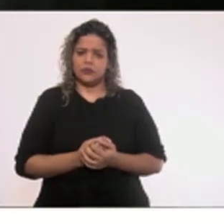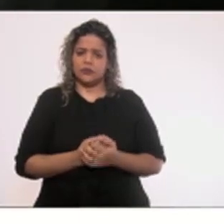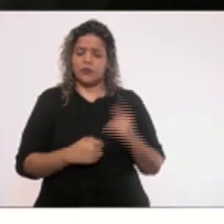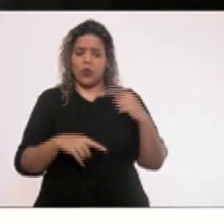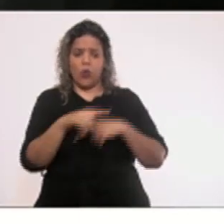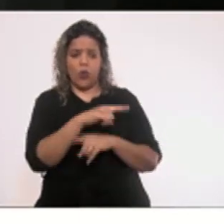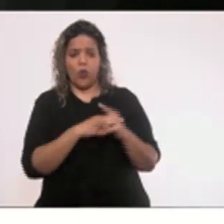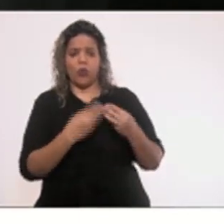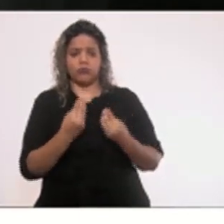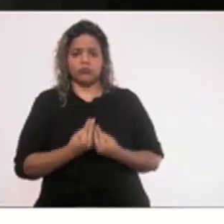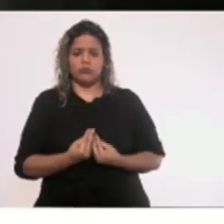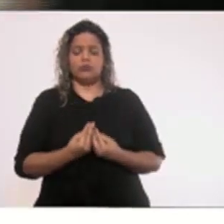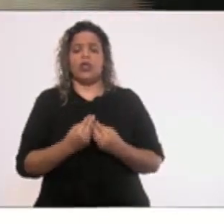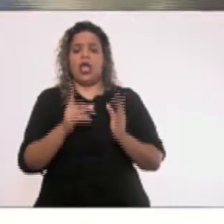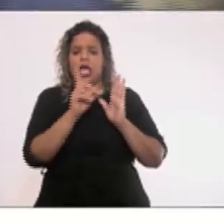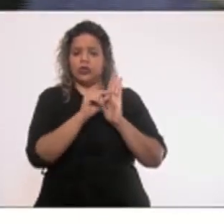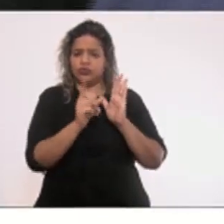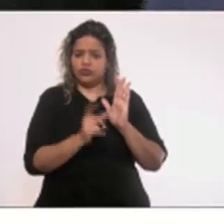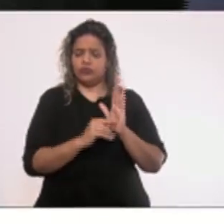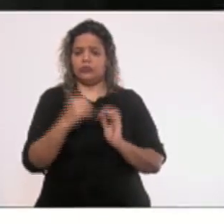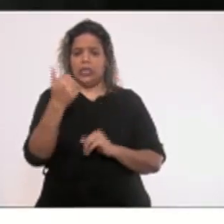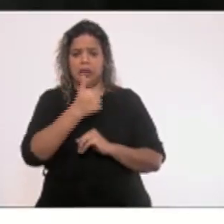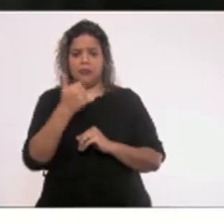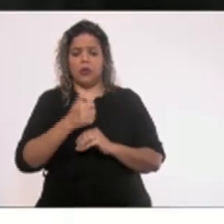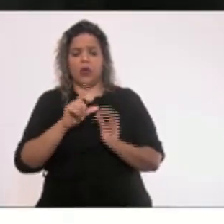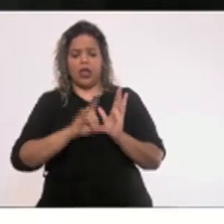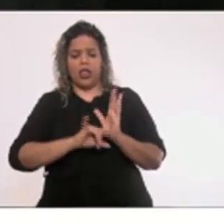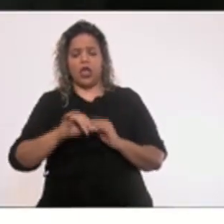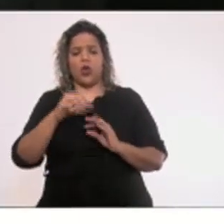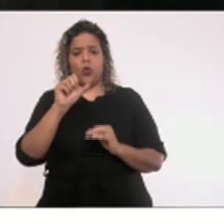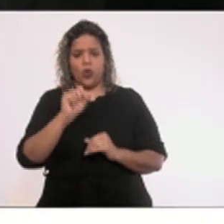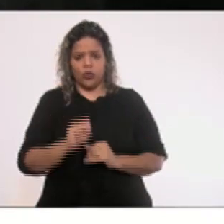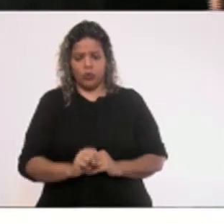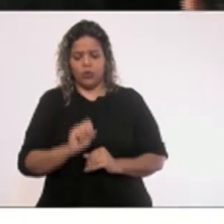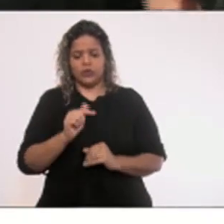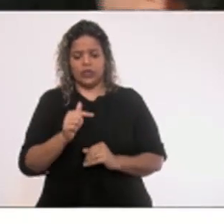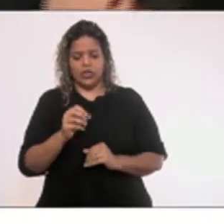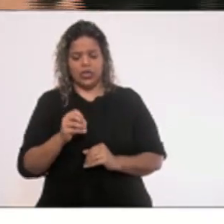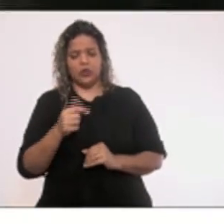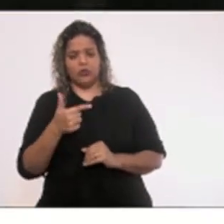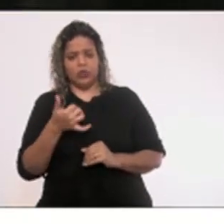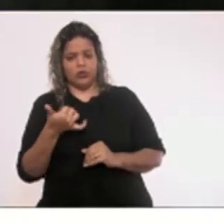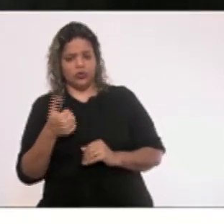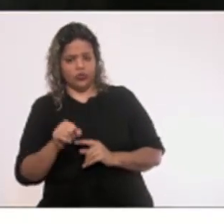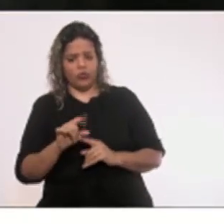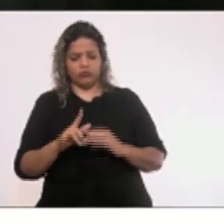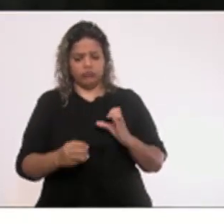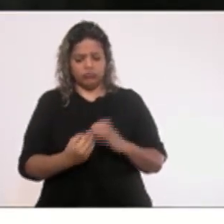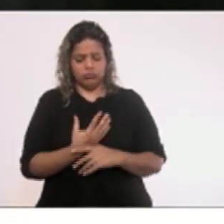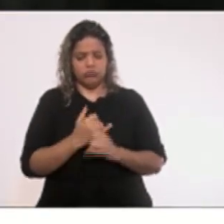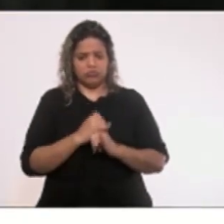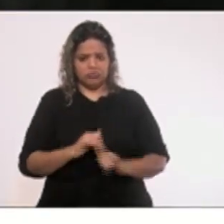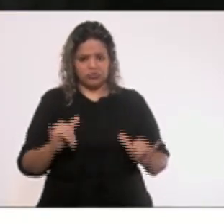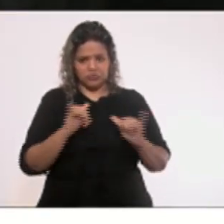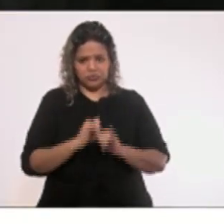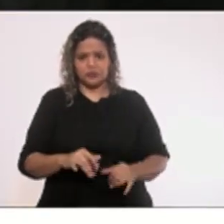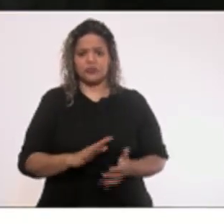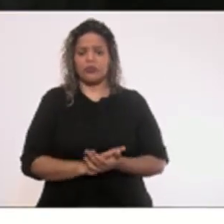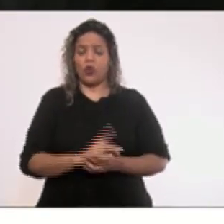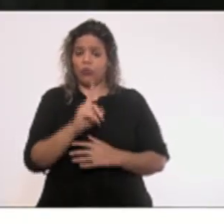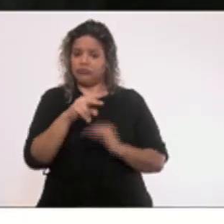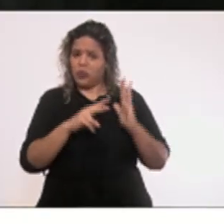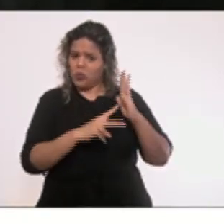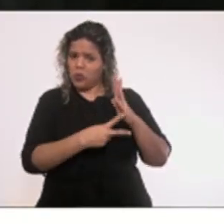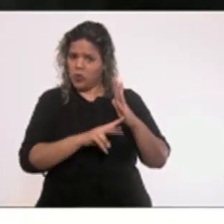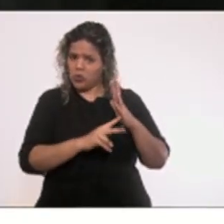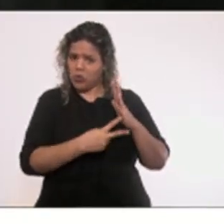O caput do artigo 1º da Lei 8.070 de 18 passa a vigorar com a seguinte redação. Os